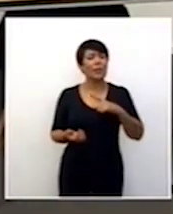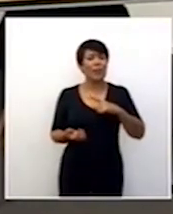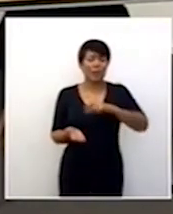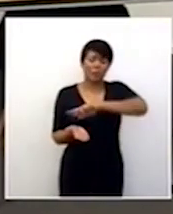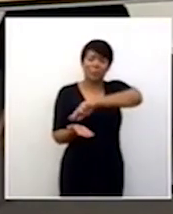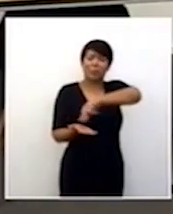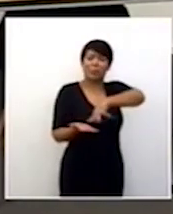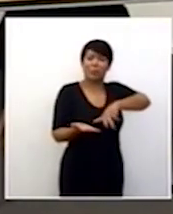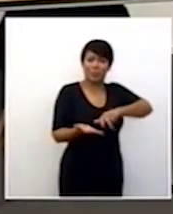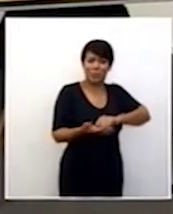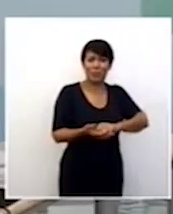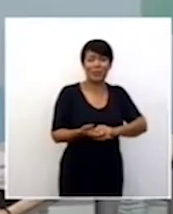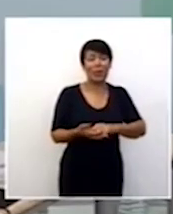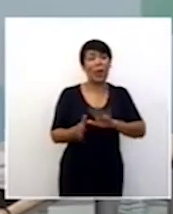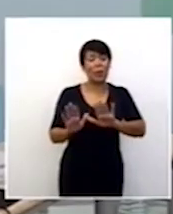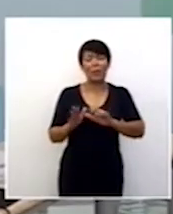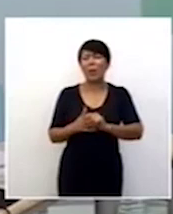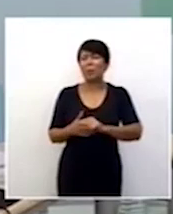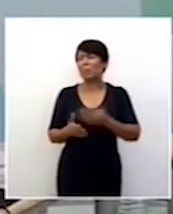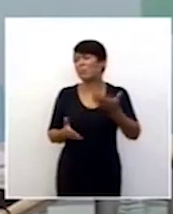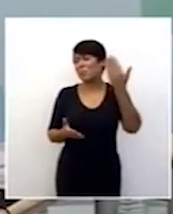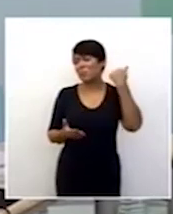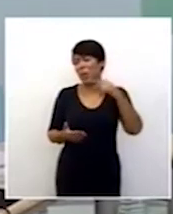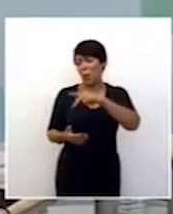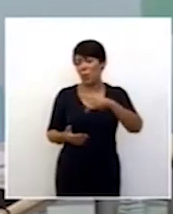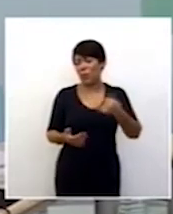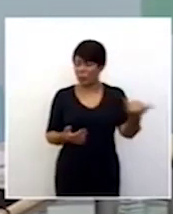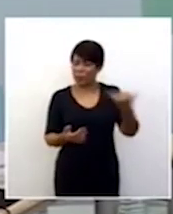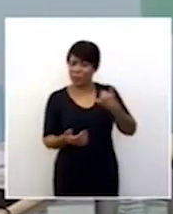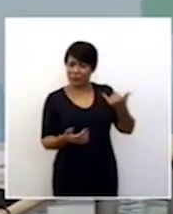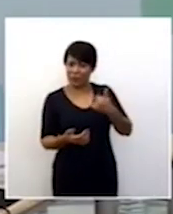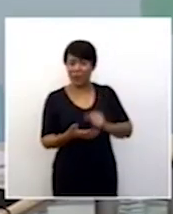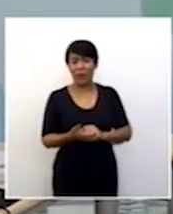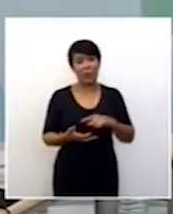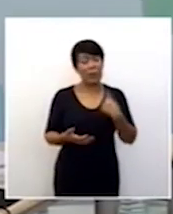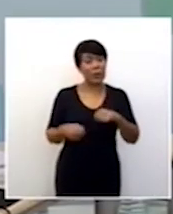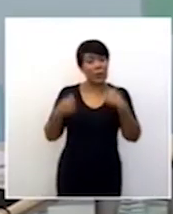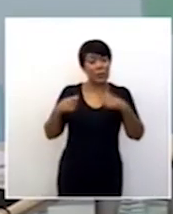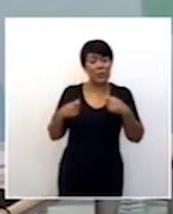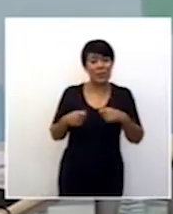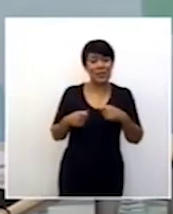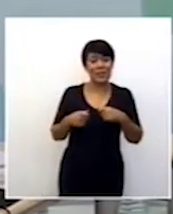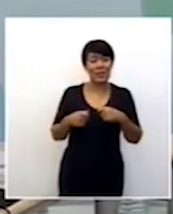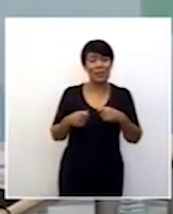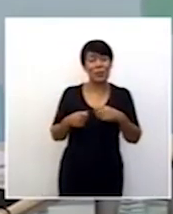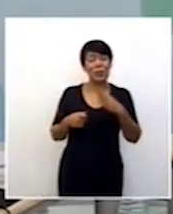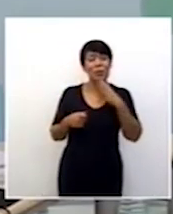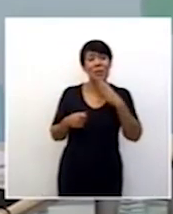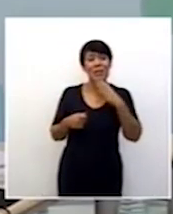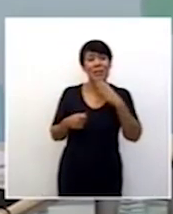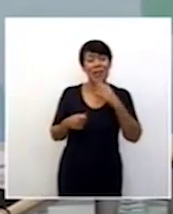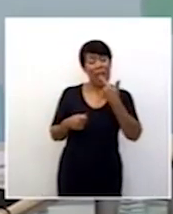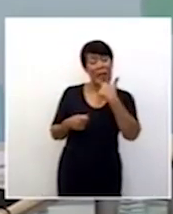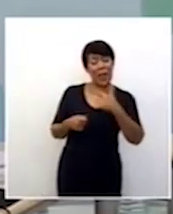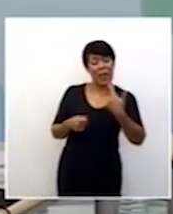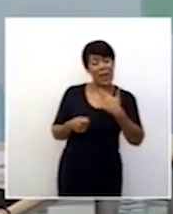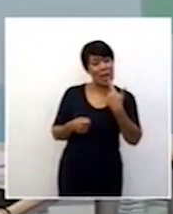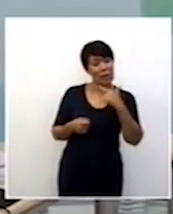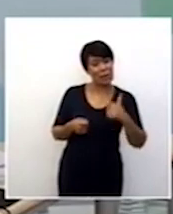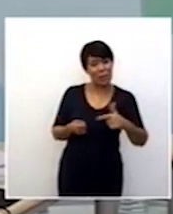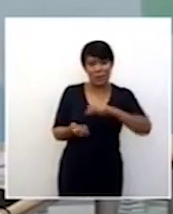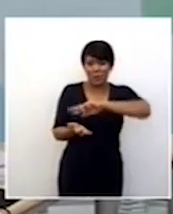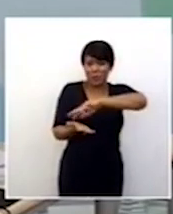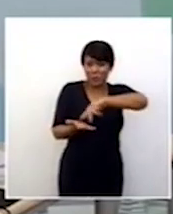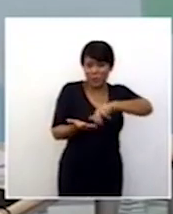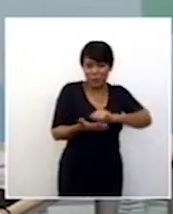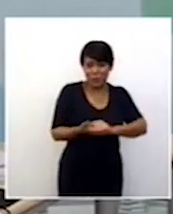Na realidade, um professor meu uma vez falou, e acho que não é o único que falou, que nós devemos ser poliglotas dentro da língua, né? Devemos conversar com todos os